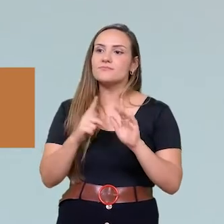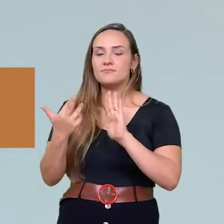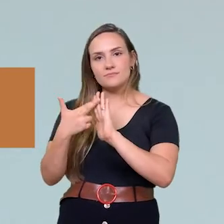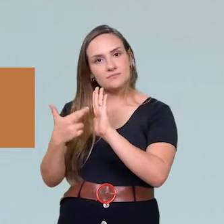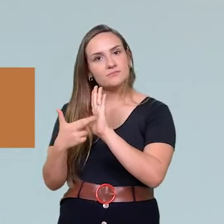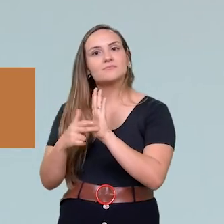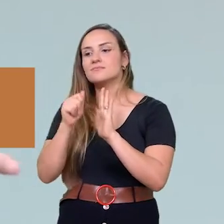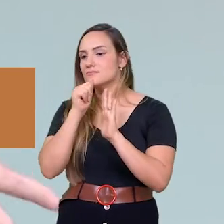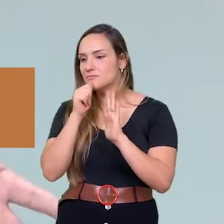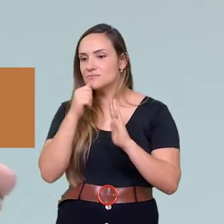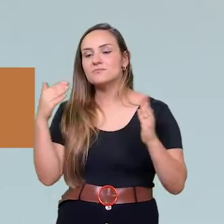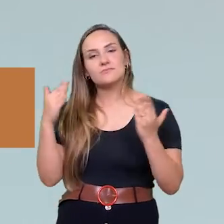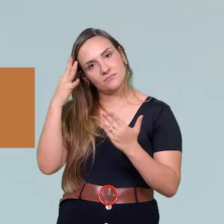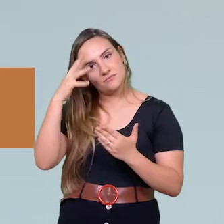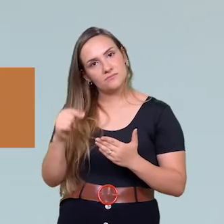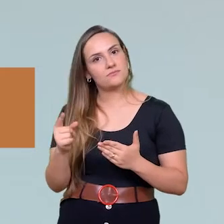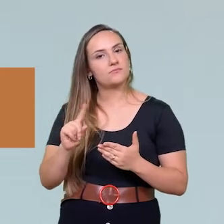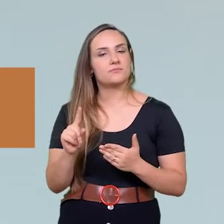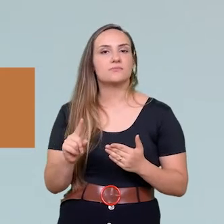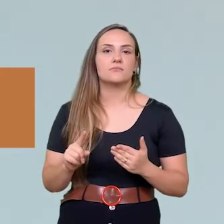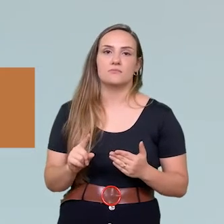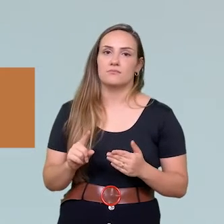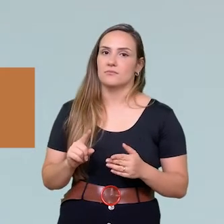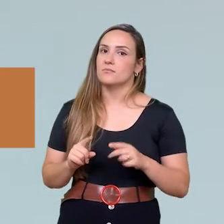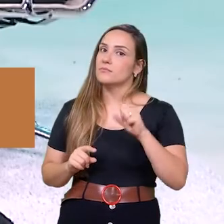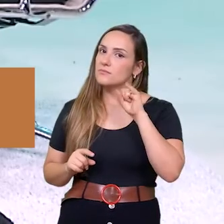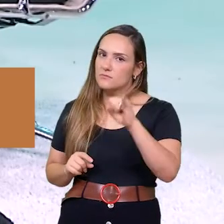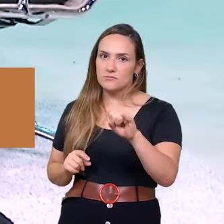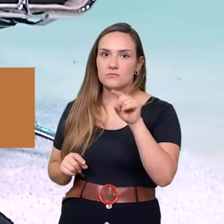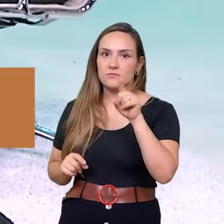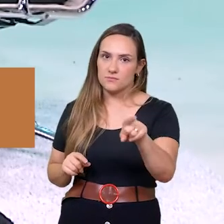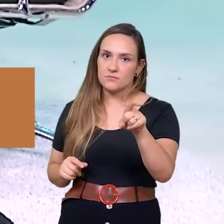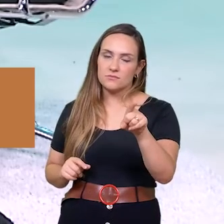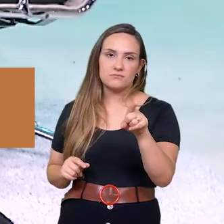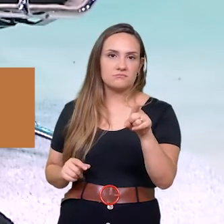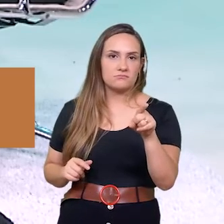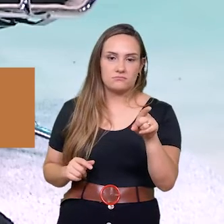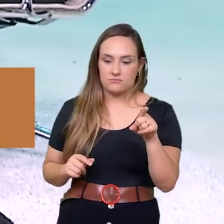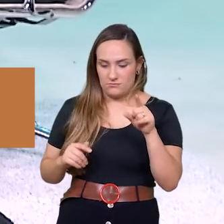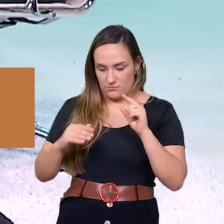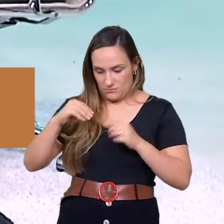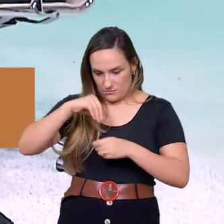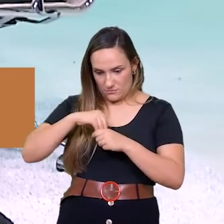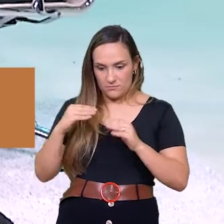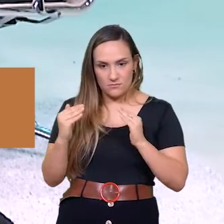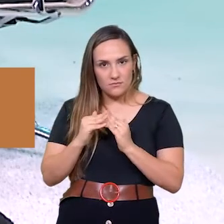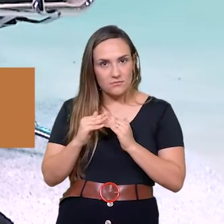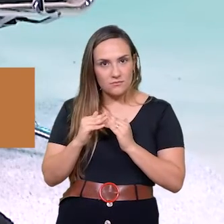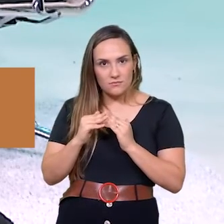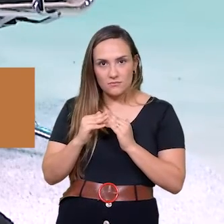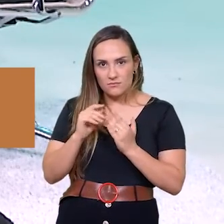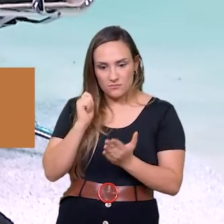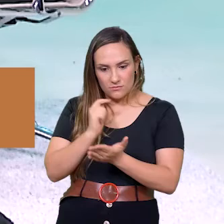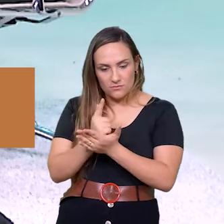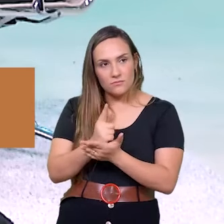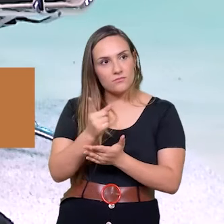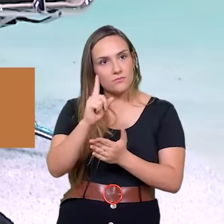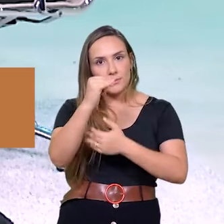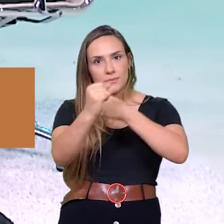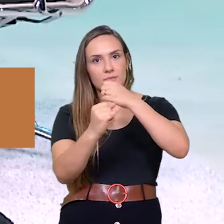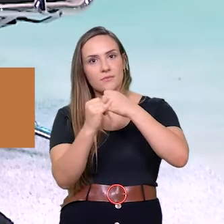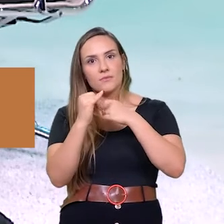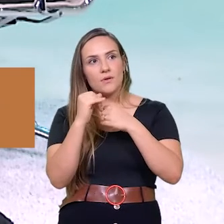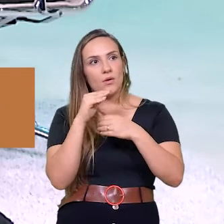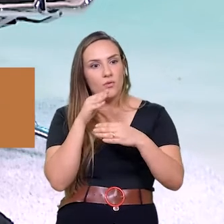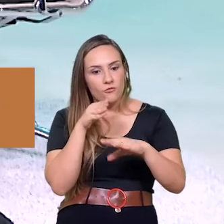mesmo assim eles criaram uma norma que ainda hoje resolve tudo. Se você não comprou, se você não saiu da tua casa para ir a